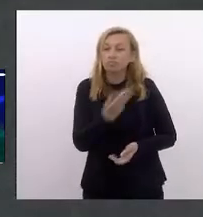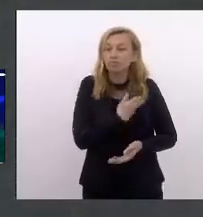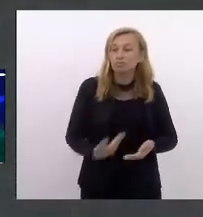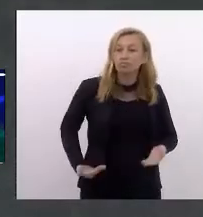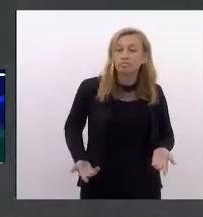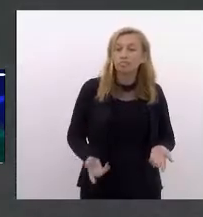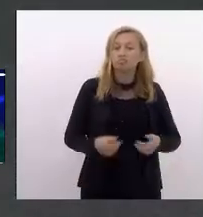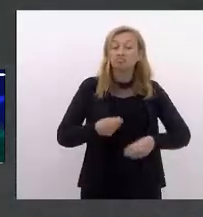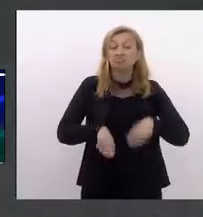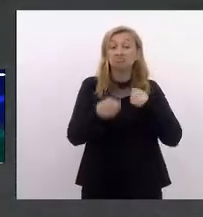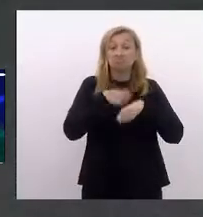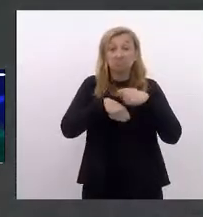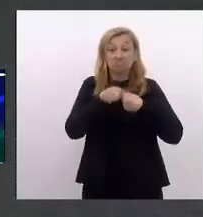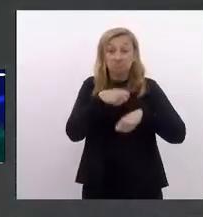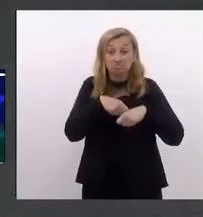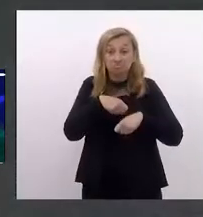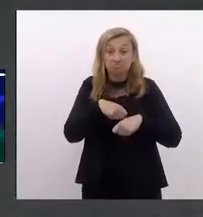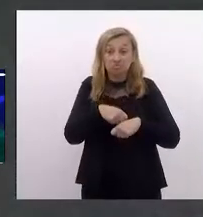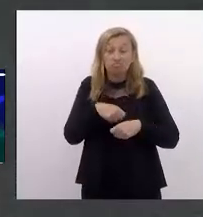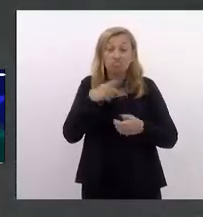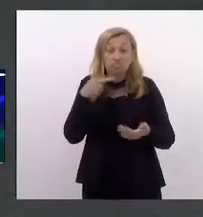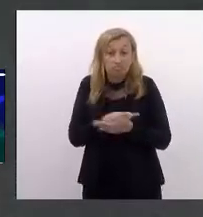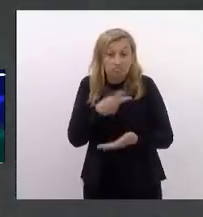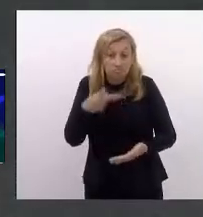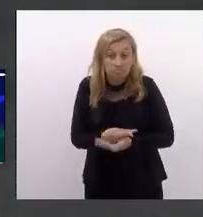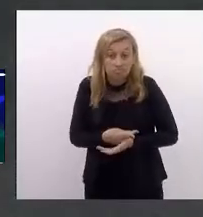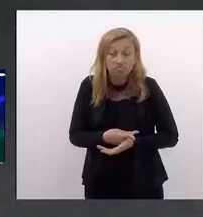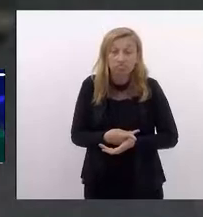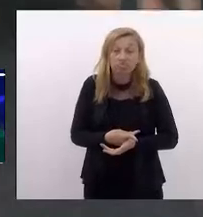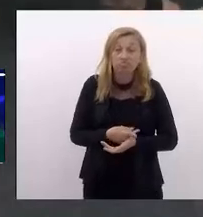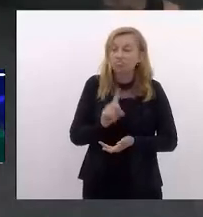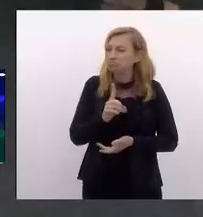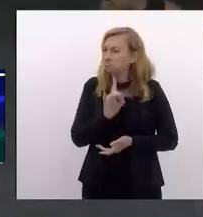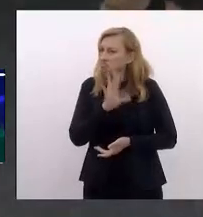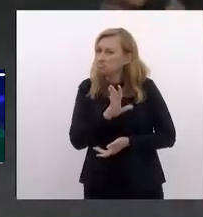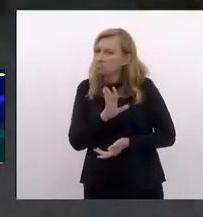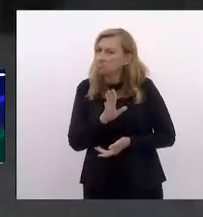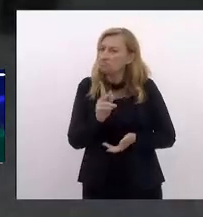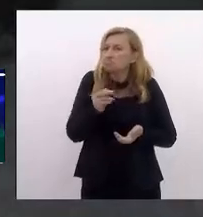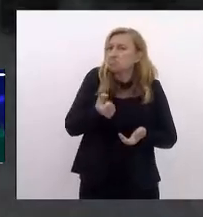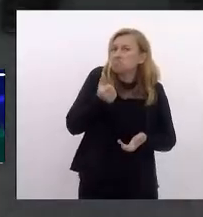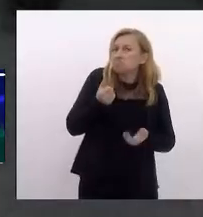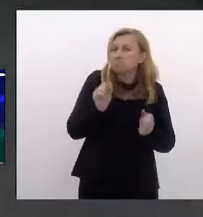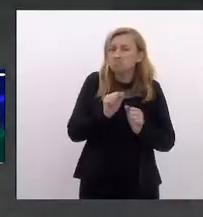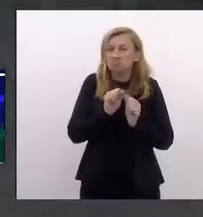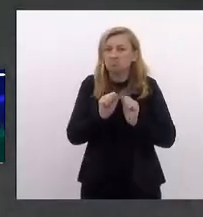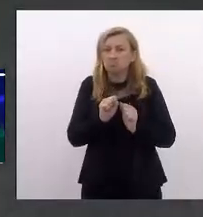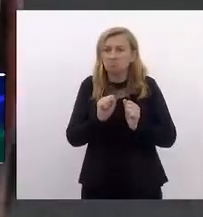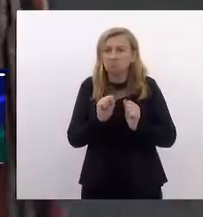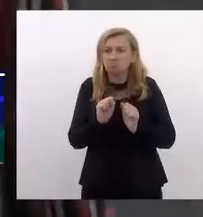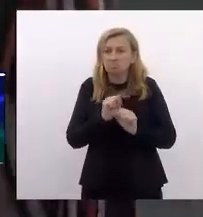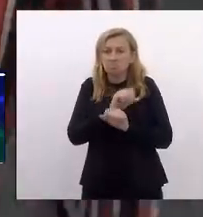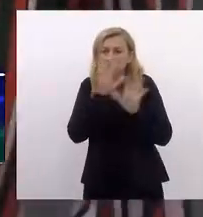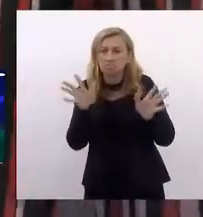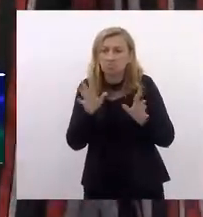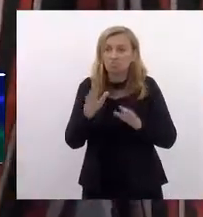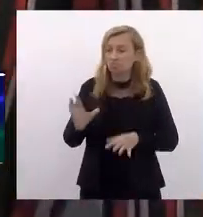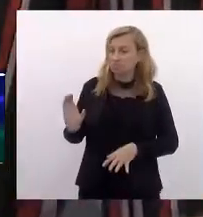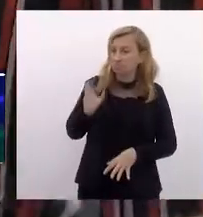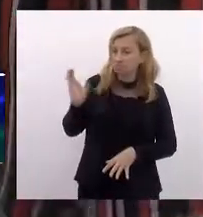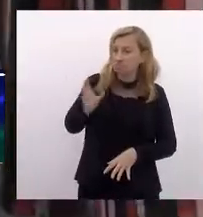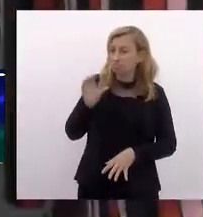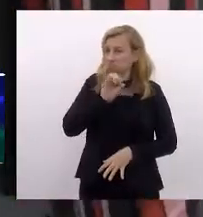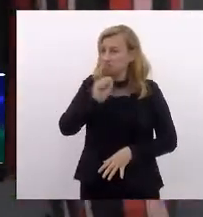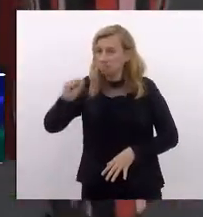numa administração pouco transparente mas não só pouco transparentes e o presidente enriqueceu o